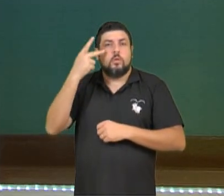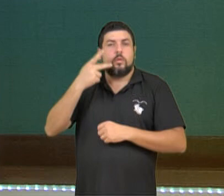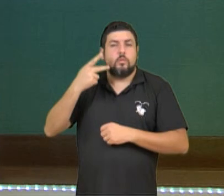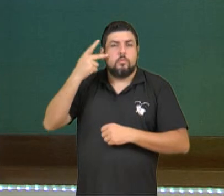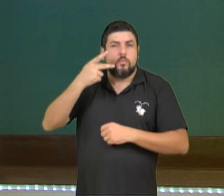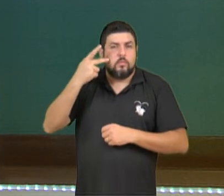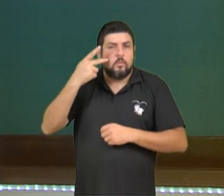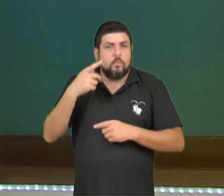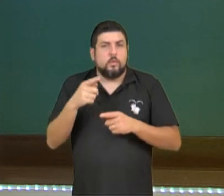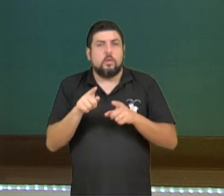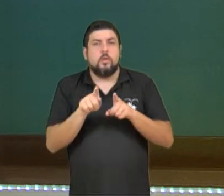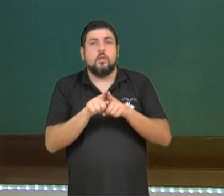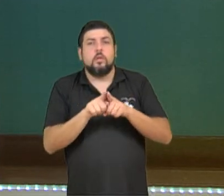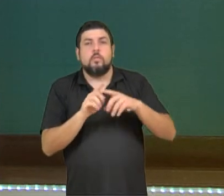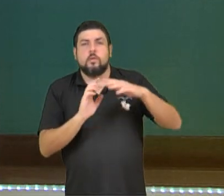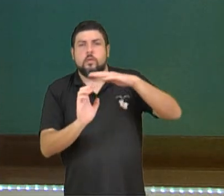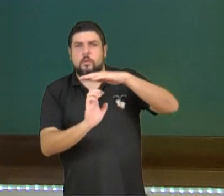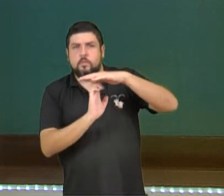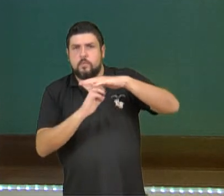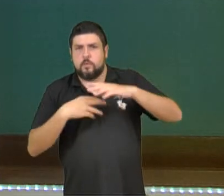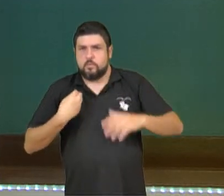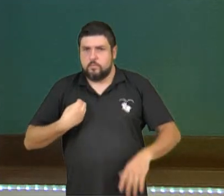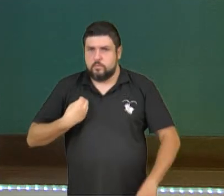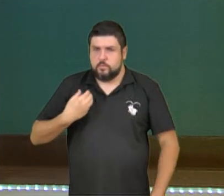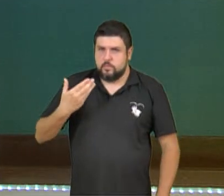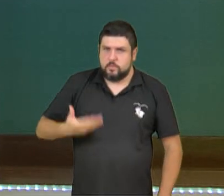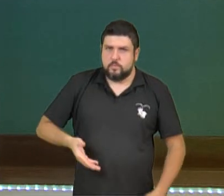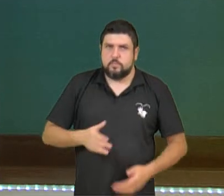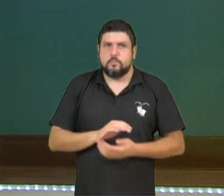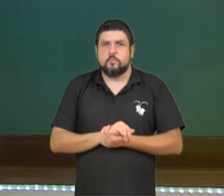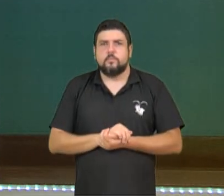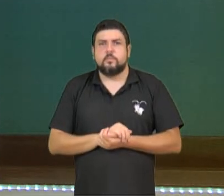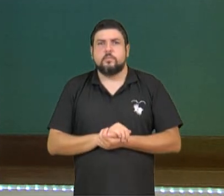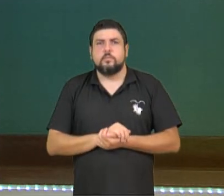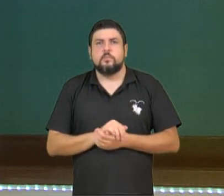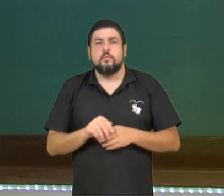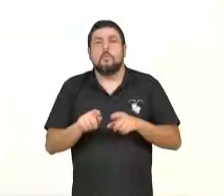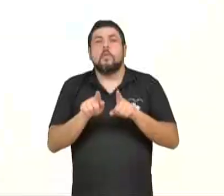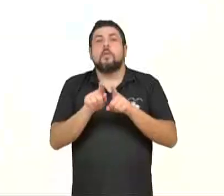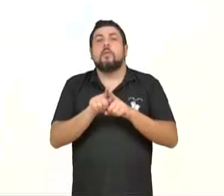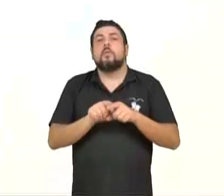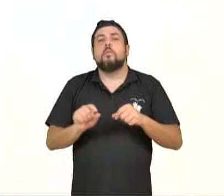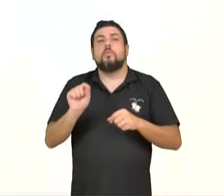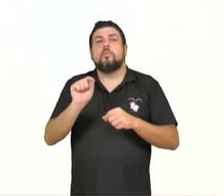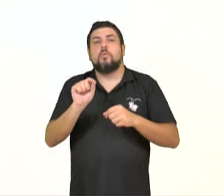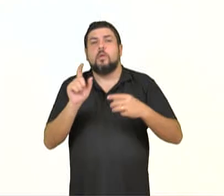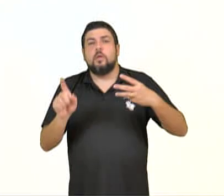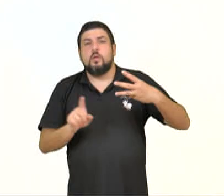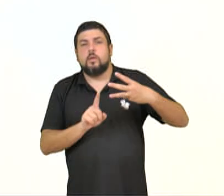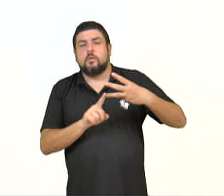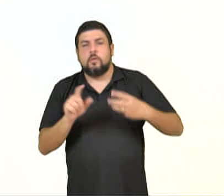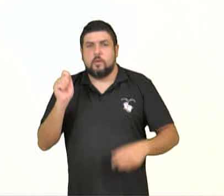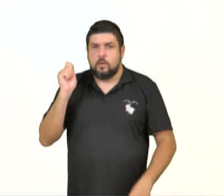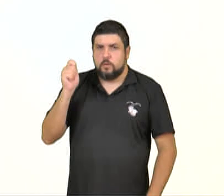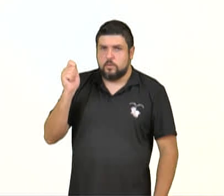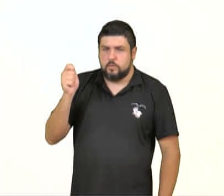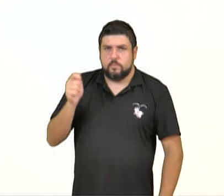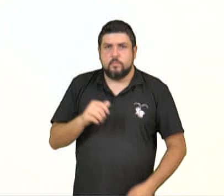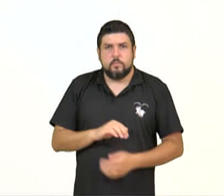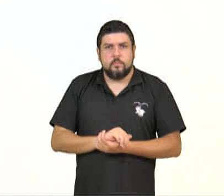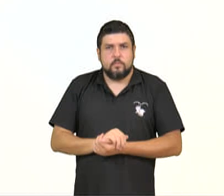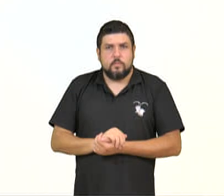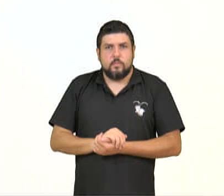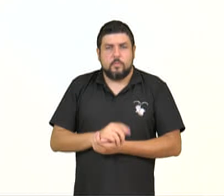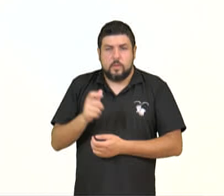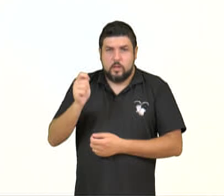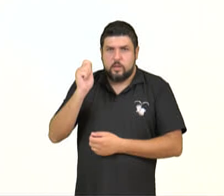e de empresas que aqui residem. Nesse, também não podemos deixar de mencionar o papel da Argentina, nosso